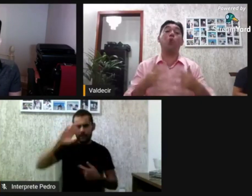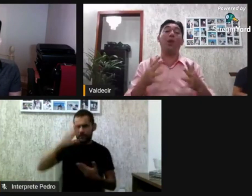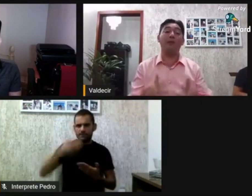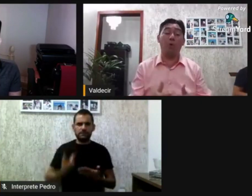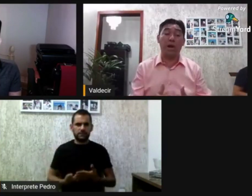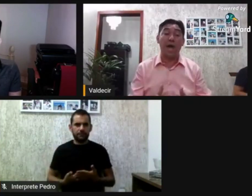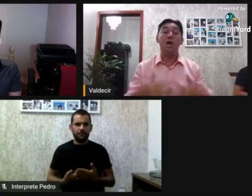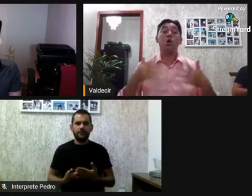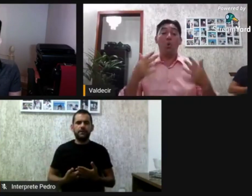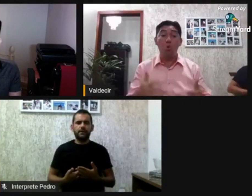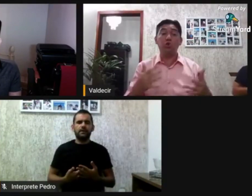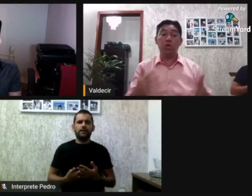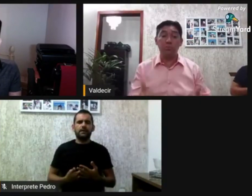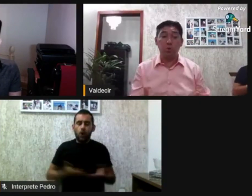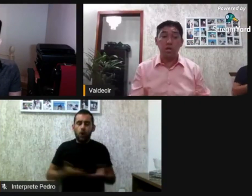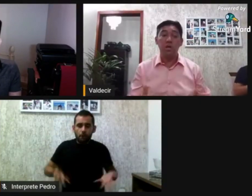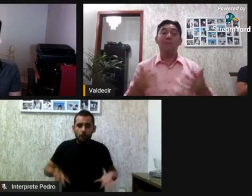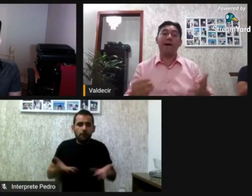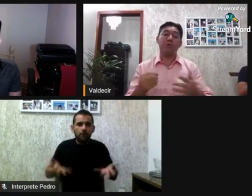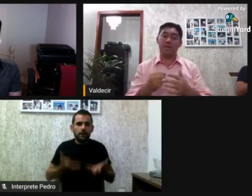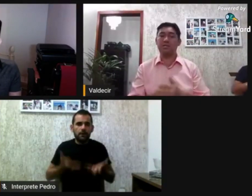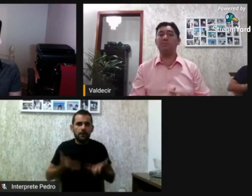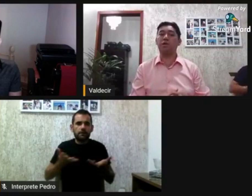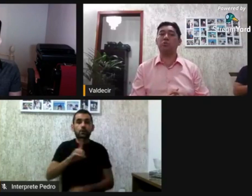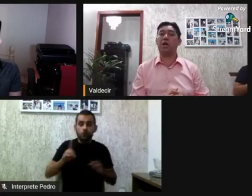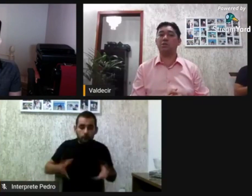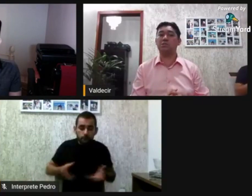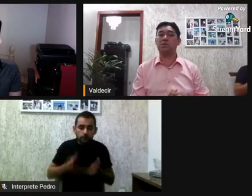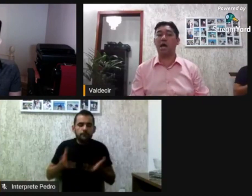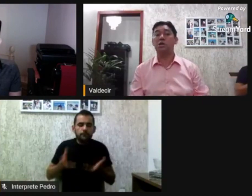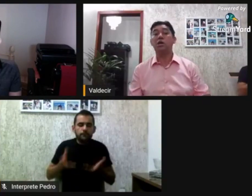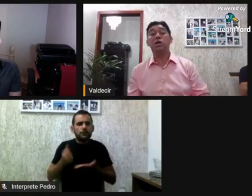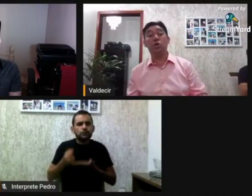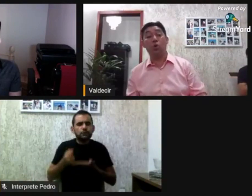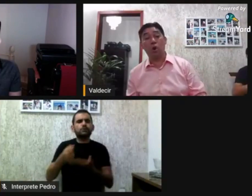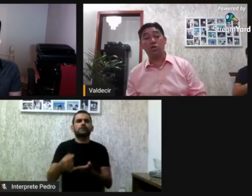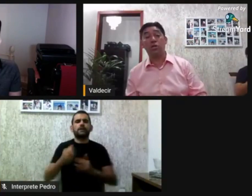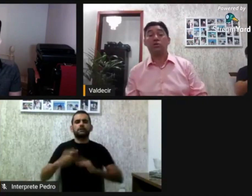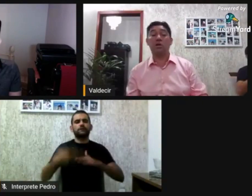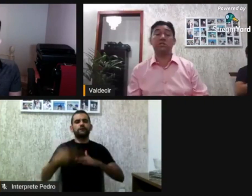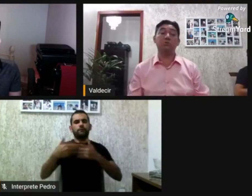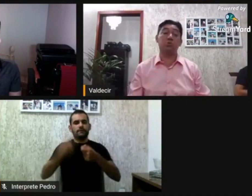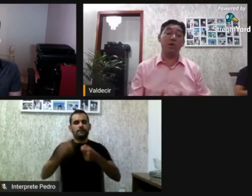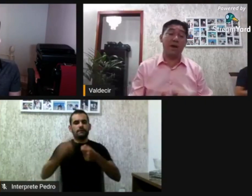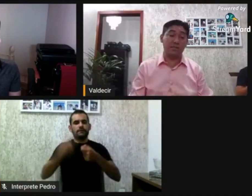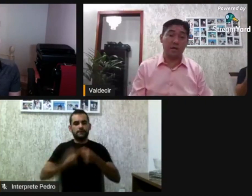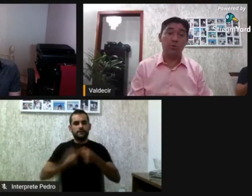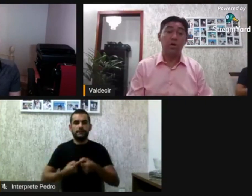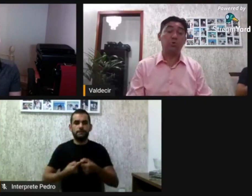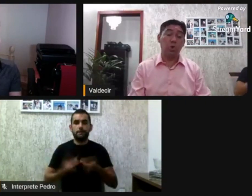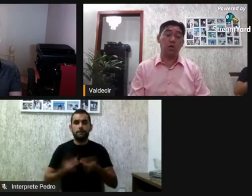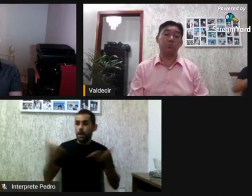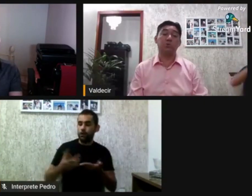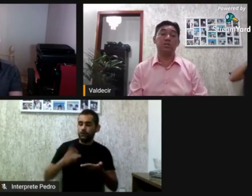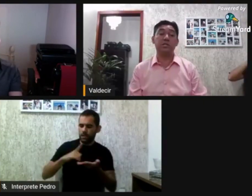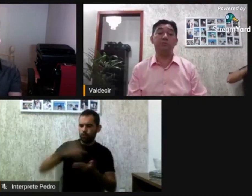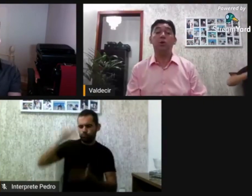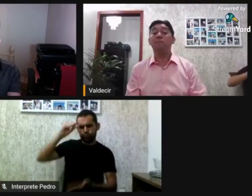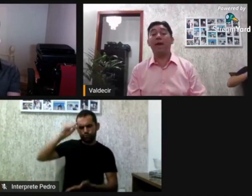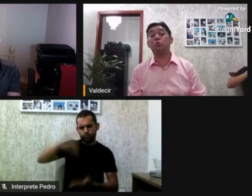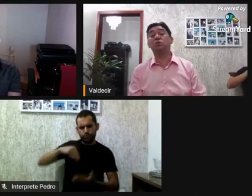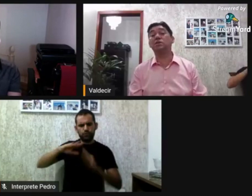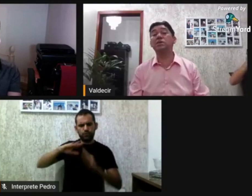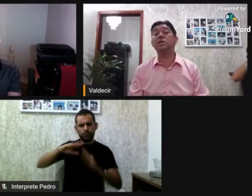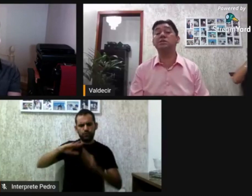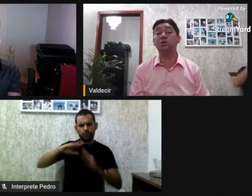jovens possam colaborar, contribuir para o crescimento da nossa cidade. E hoje nós temos uma evasão no nosso